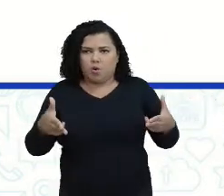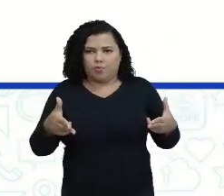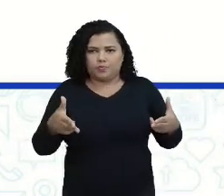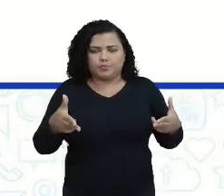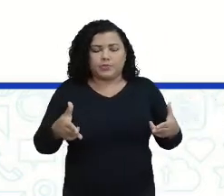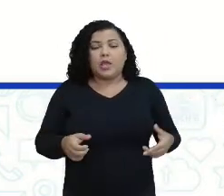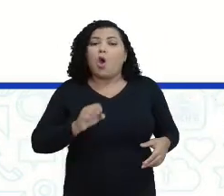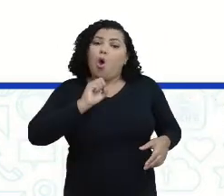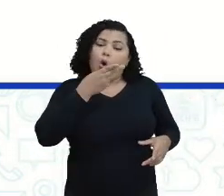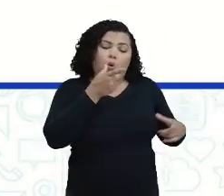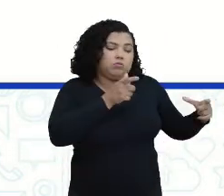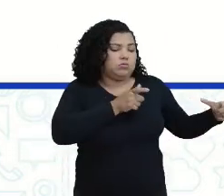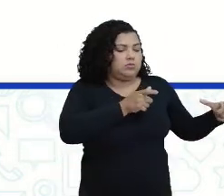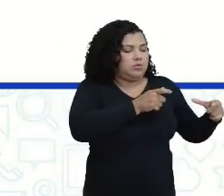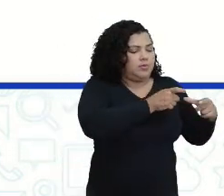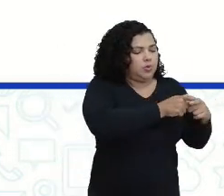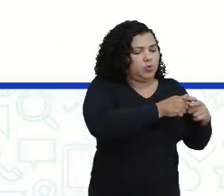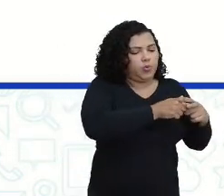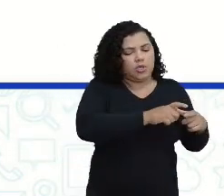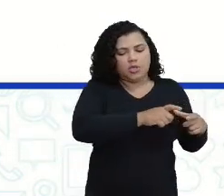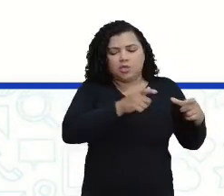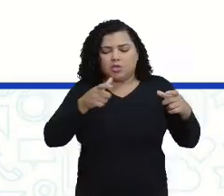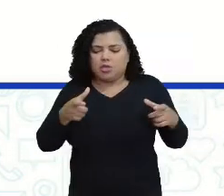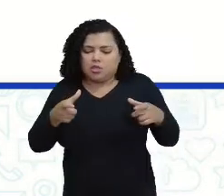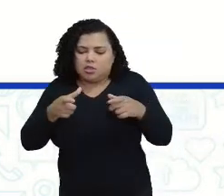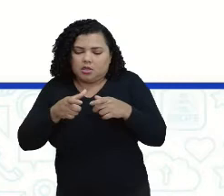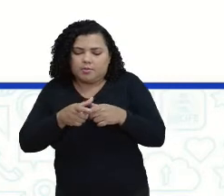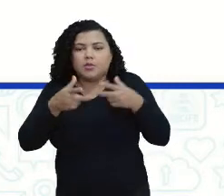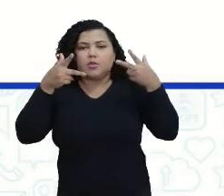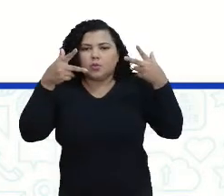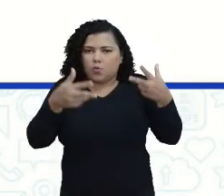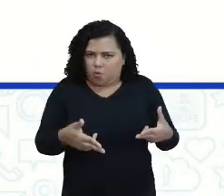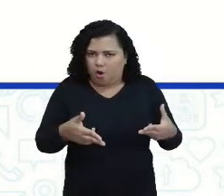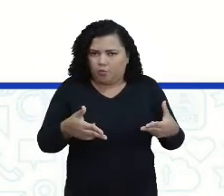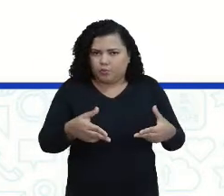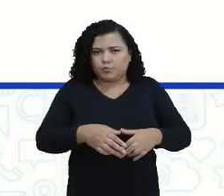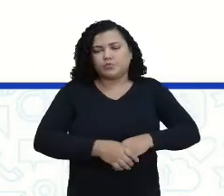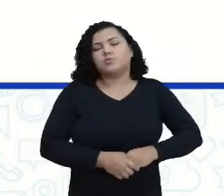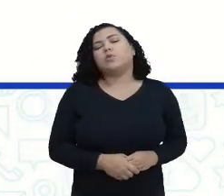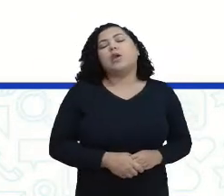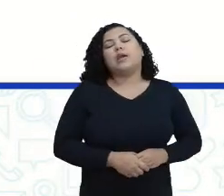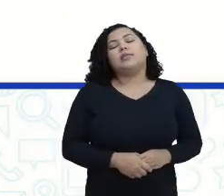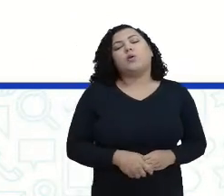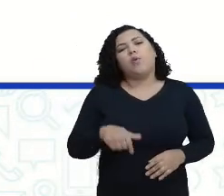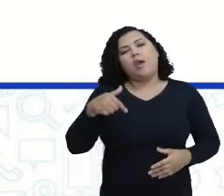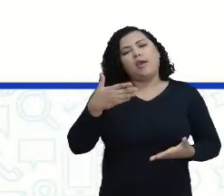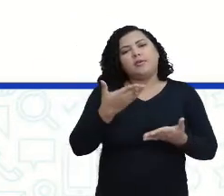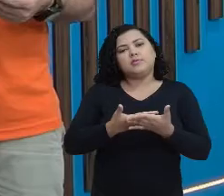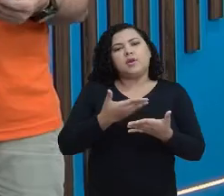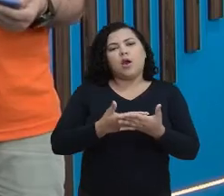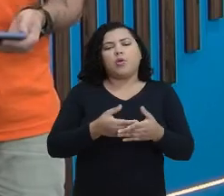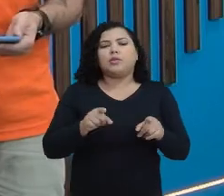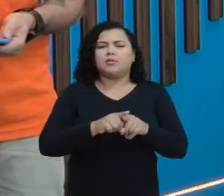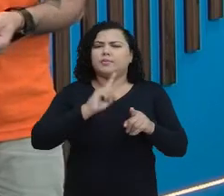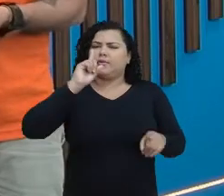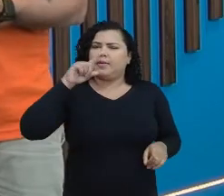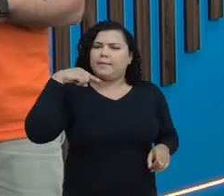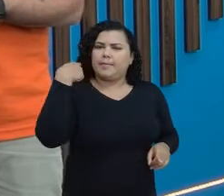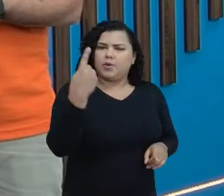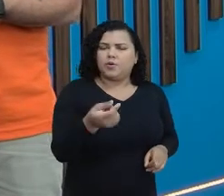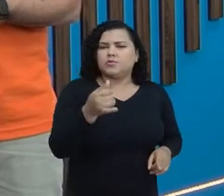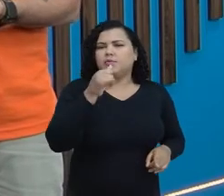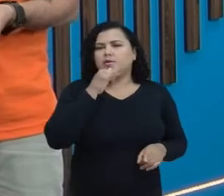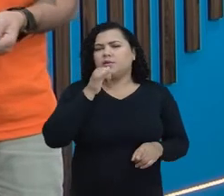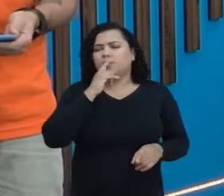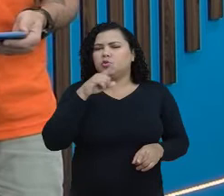esteja diminuindo também. A gente vai ver a partir de agora, tanto nessa aula quanto na próxima, que toda vez que a gente se referir a